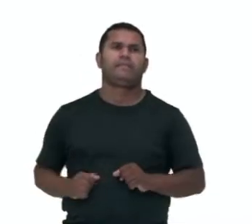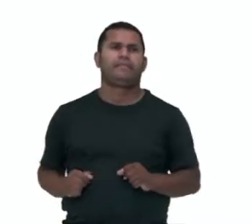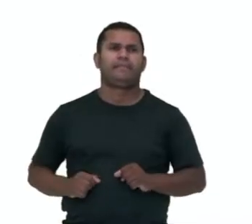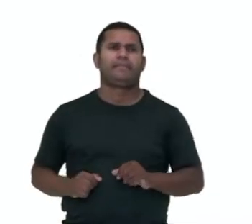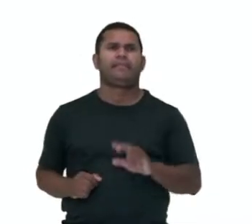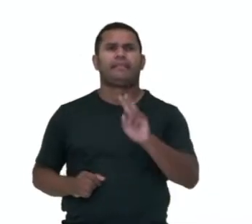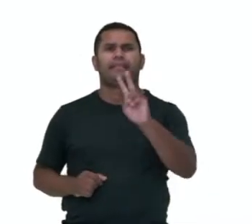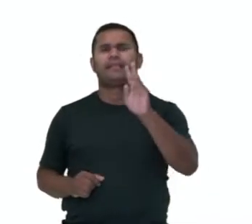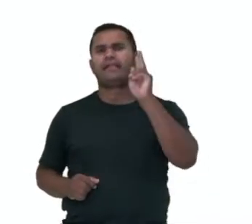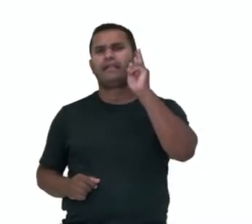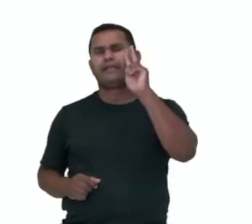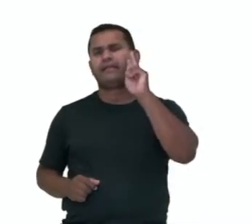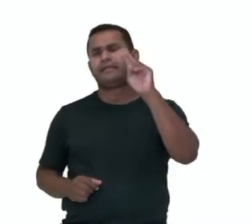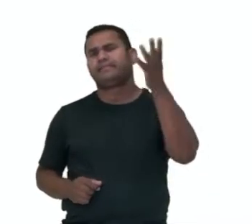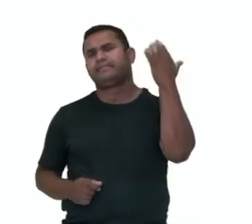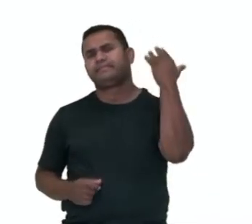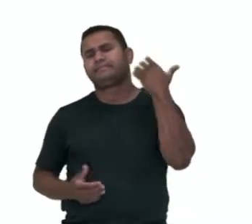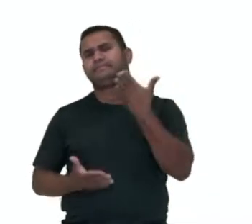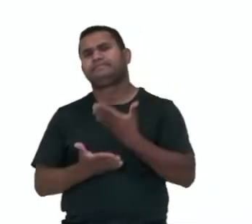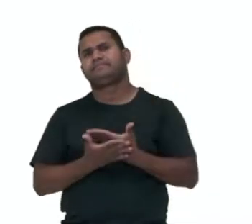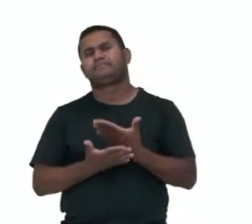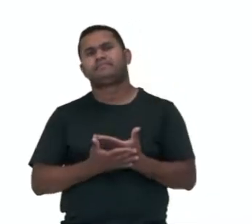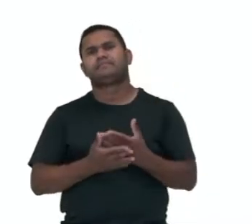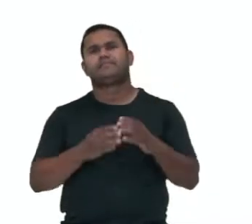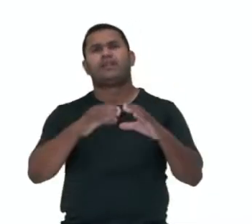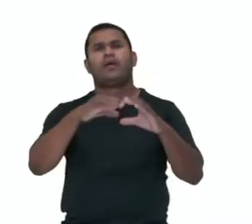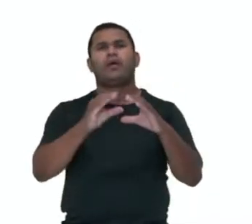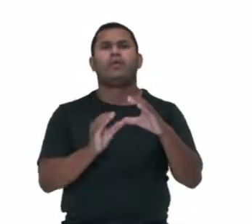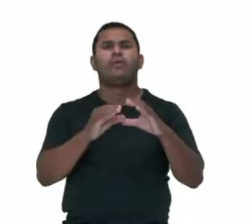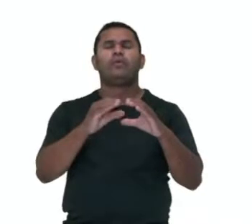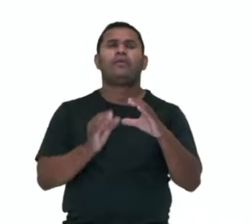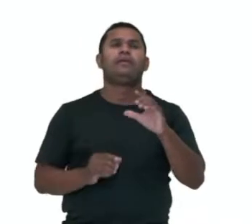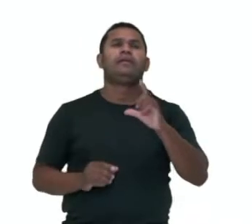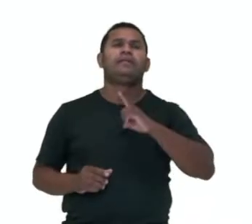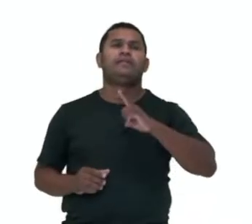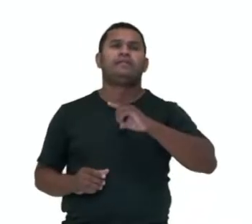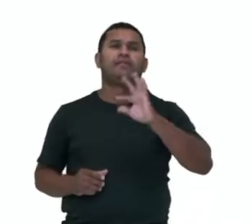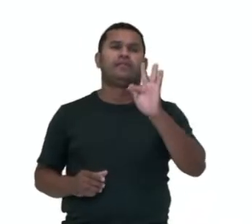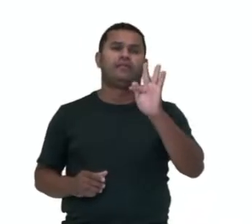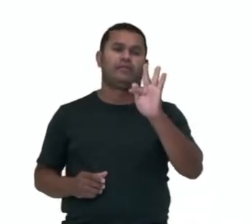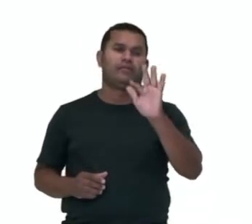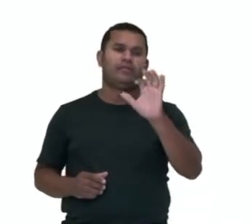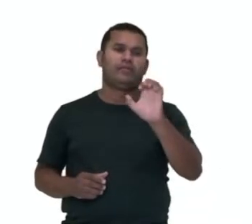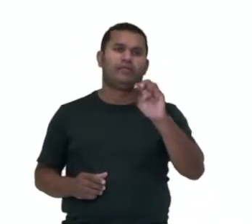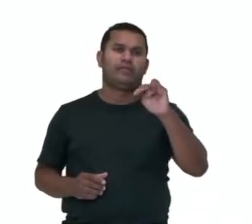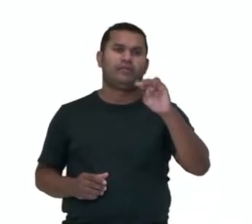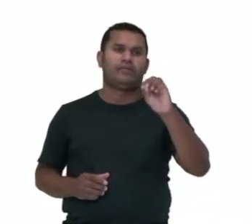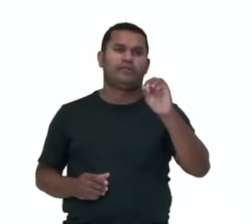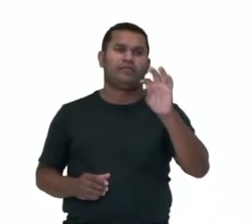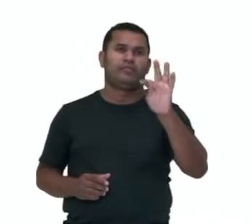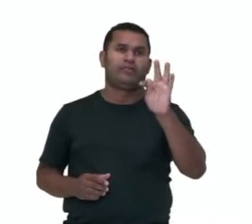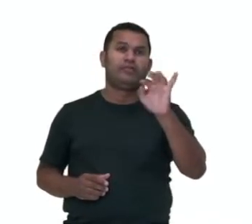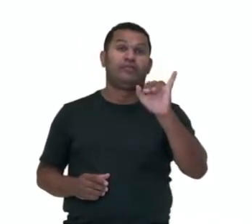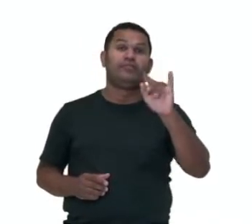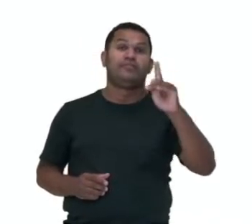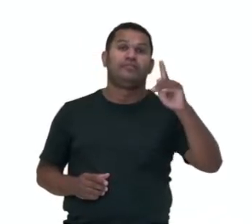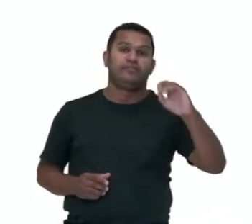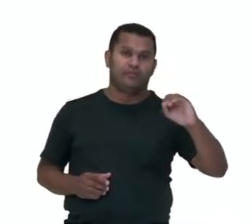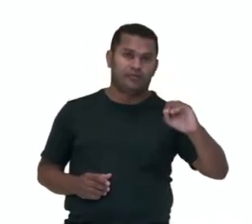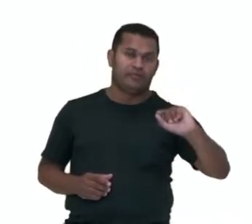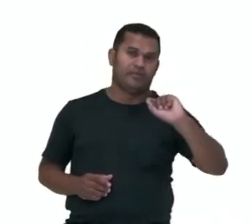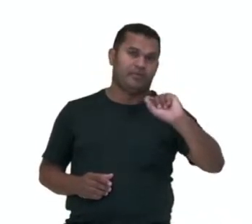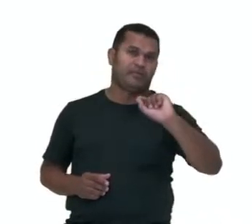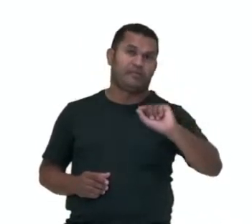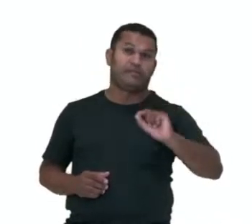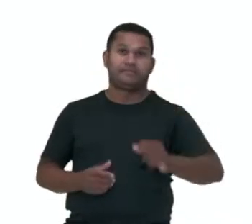na genética que nós temos dois conceitos. O genótipo, que é ali o patrimônio genético da pessoa, tá? As combinações dos